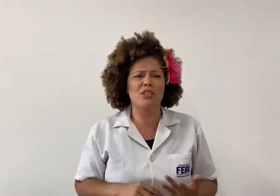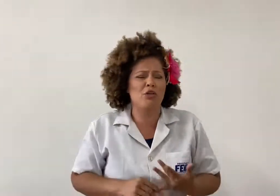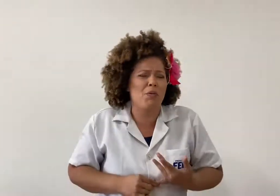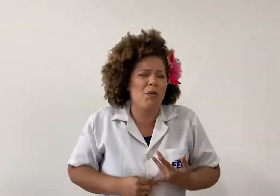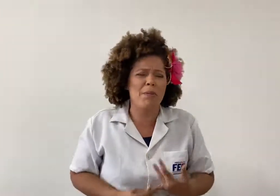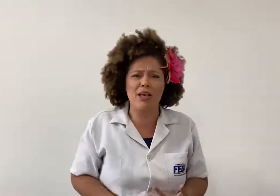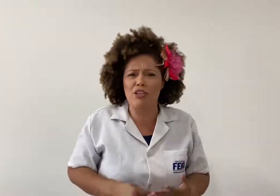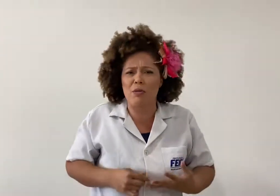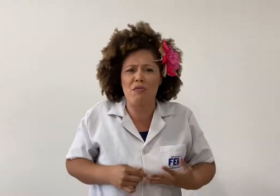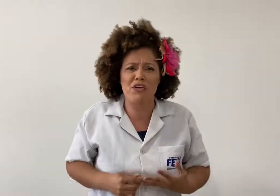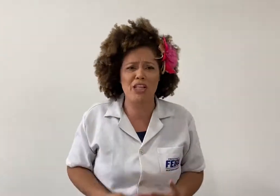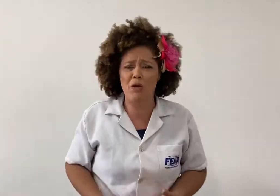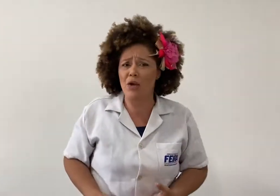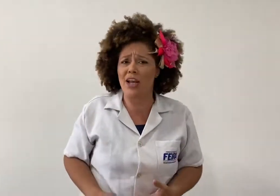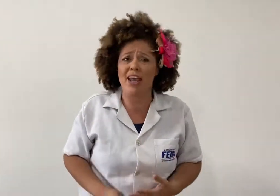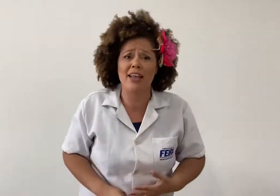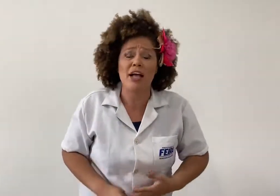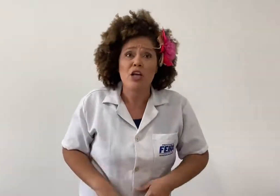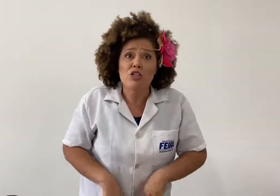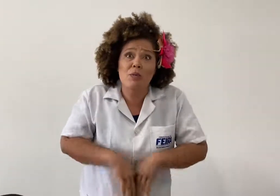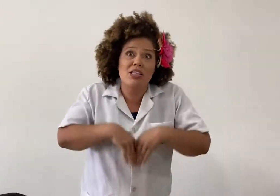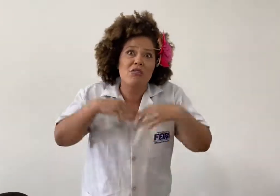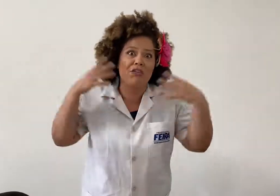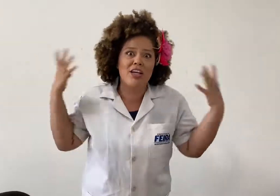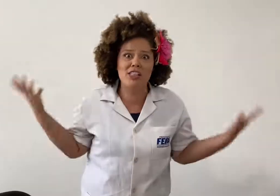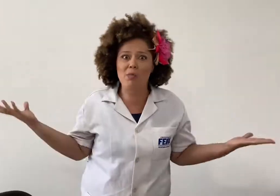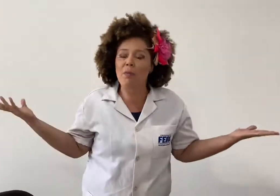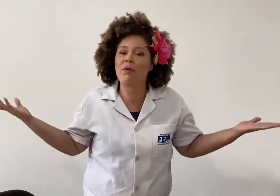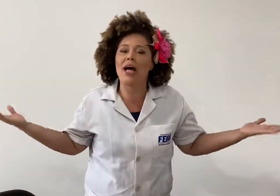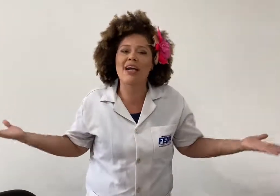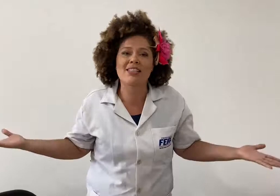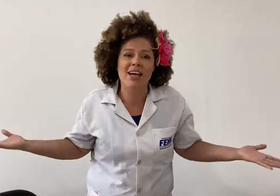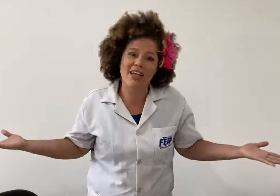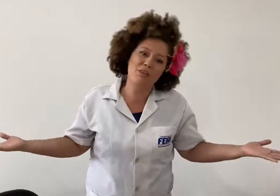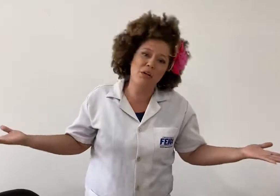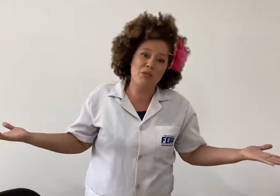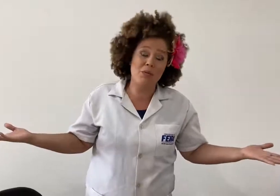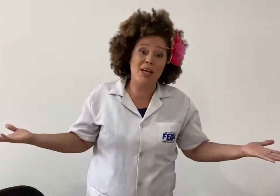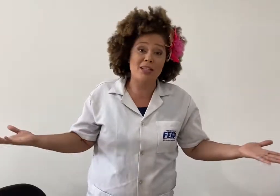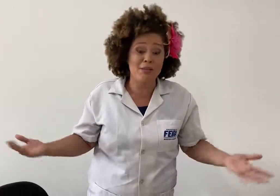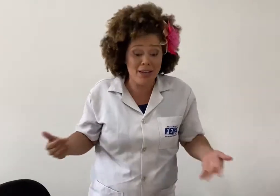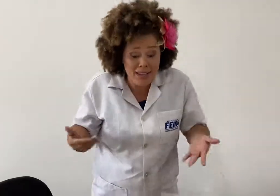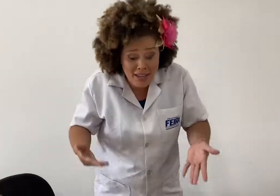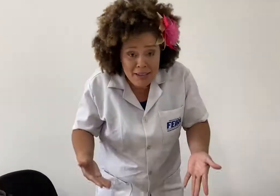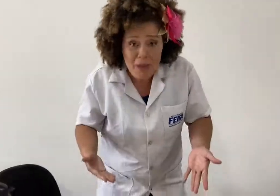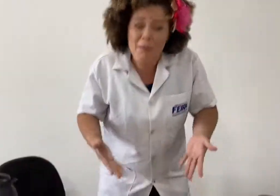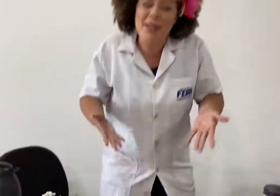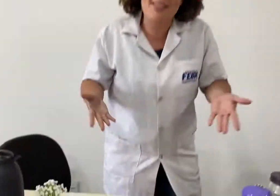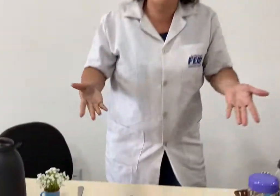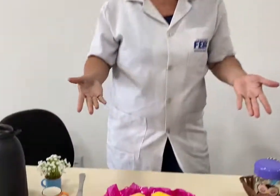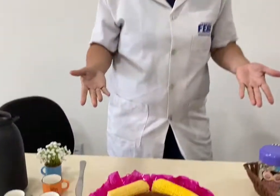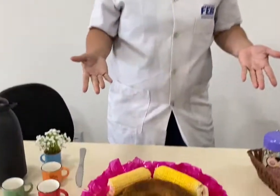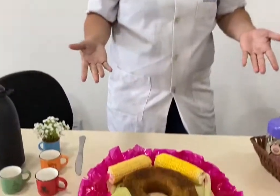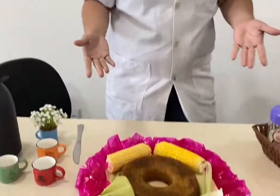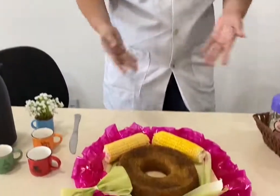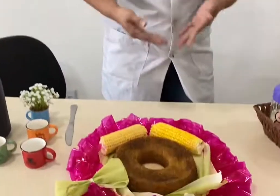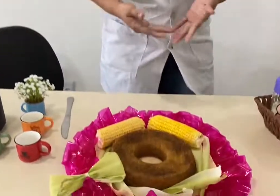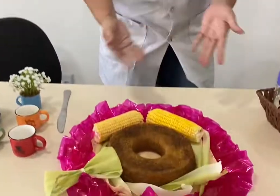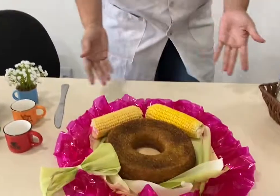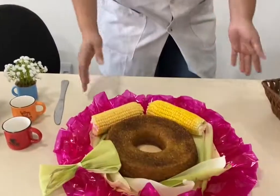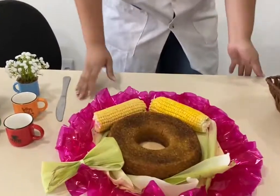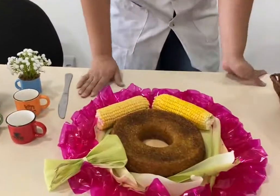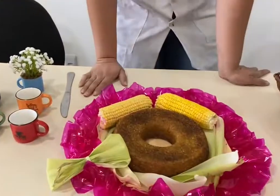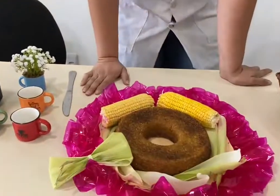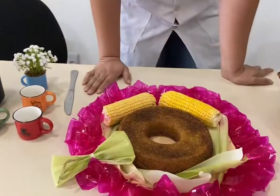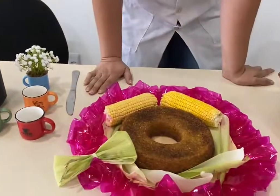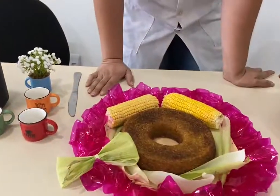tantas coisas sobre o milho, sobre a festa da colheita, sobre as festas populares aí do nosso Brasil. E para encerrar essa semana, que